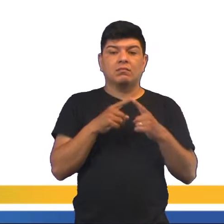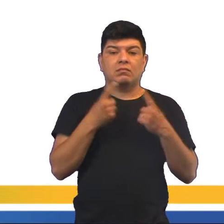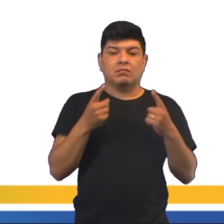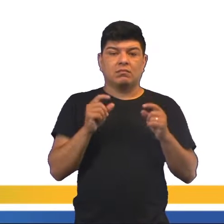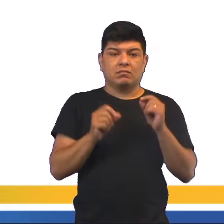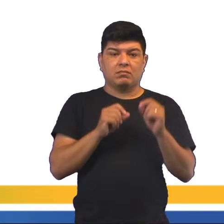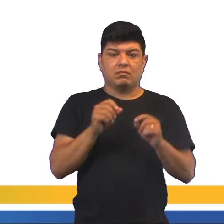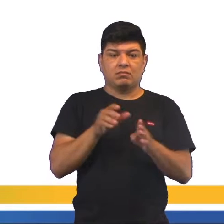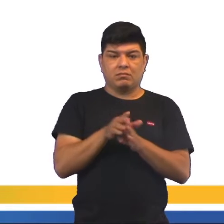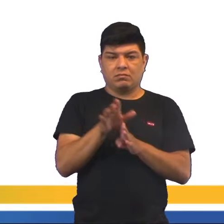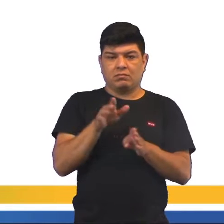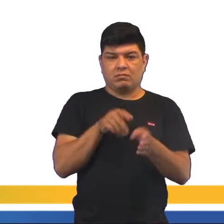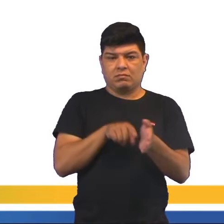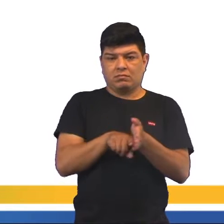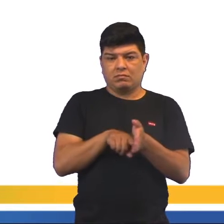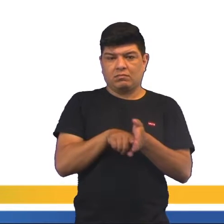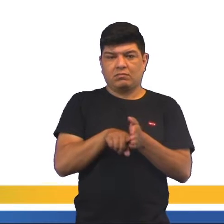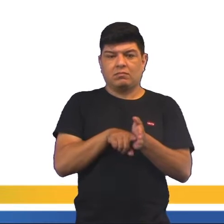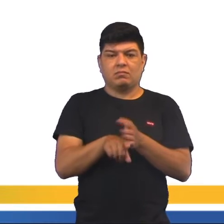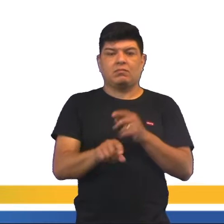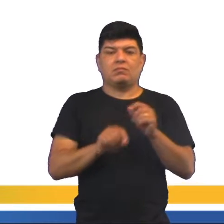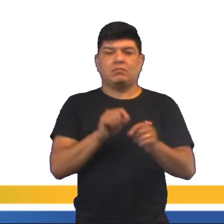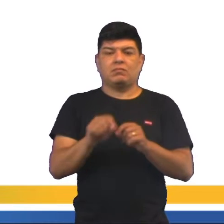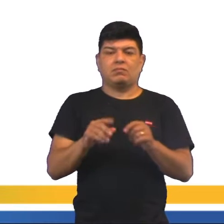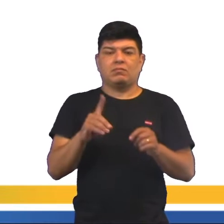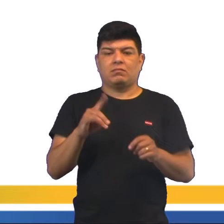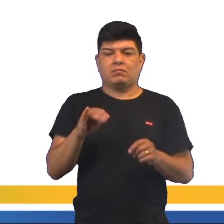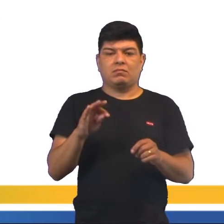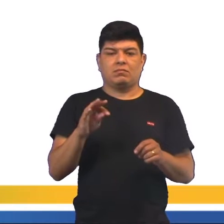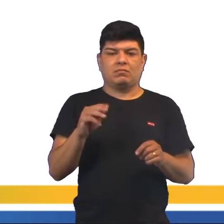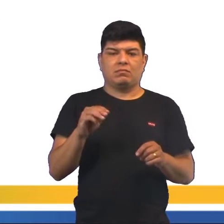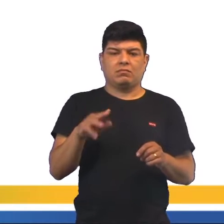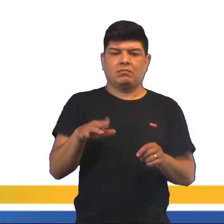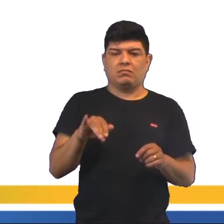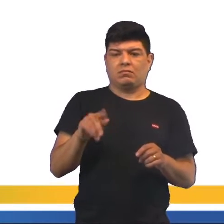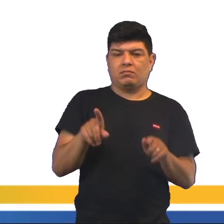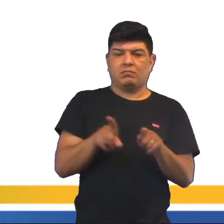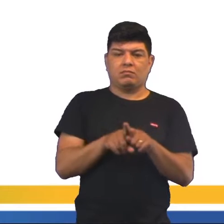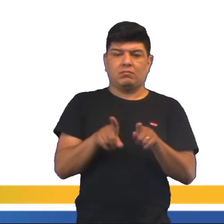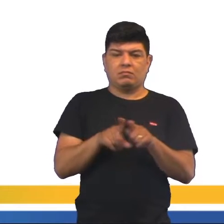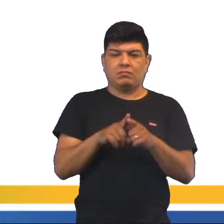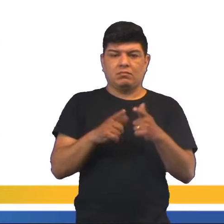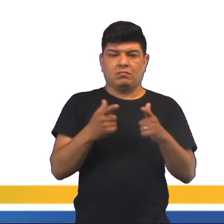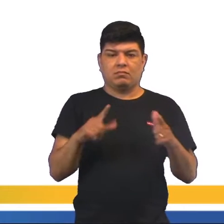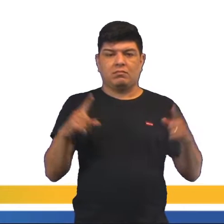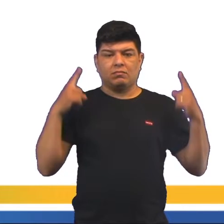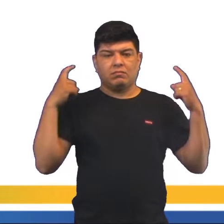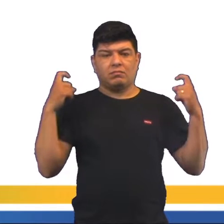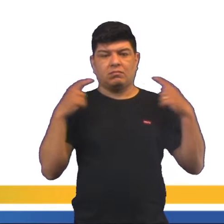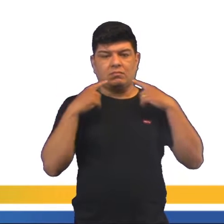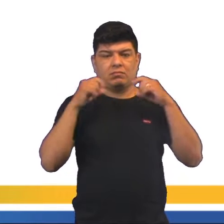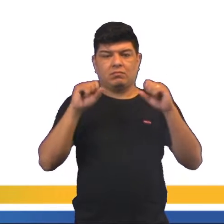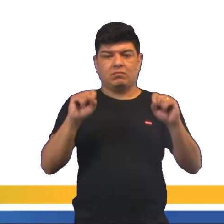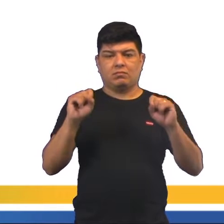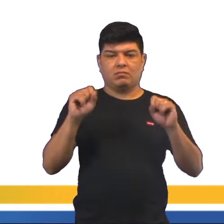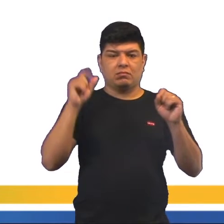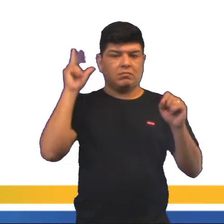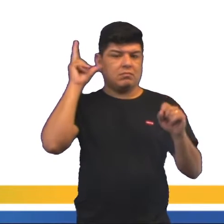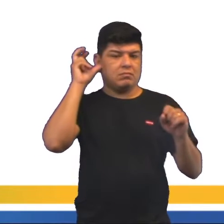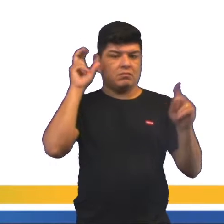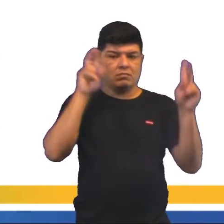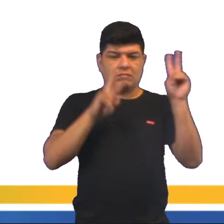A obra que orientou essa pesquisa, por conta dessa dicotomia, foi A Dimensão Sonora da